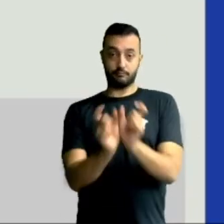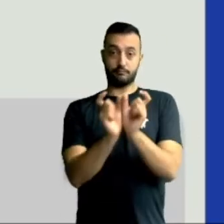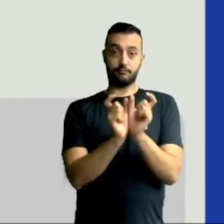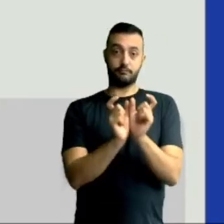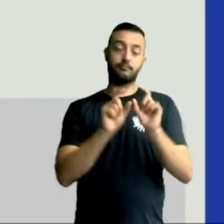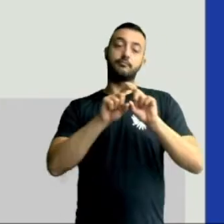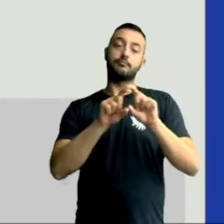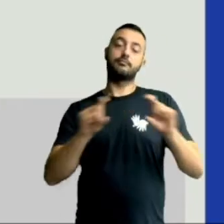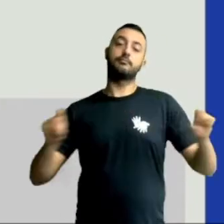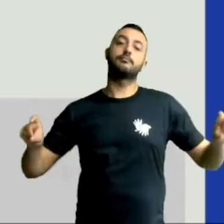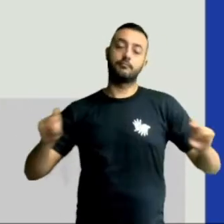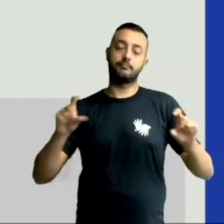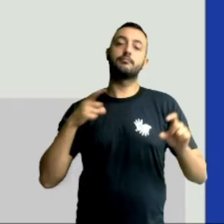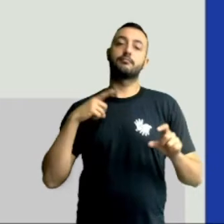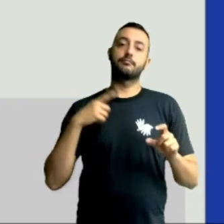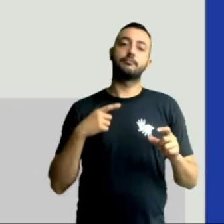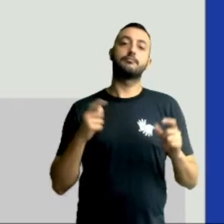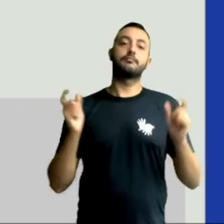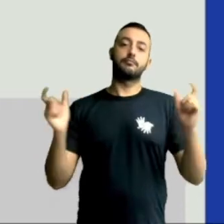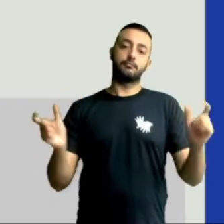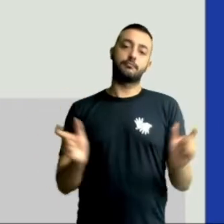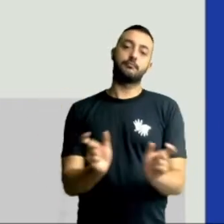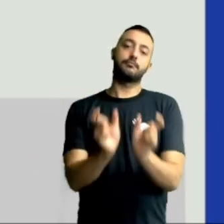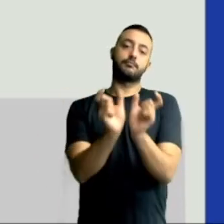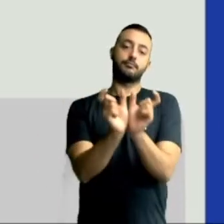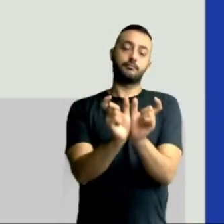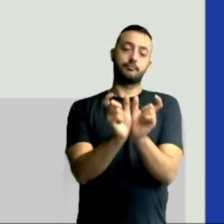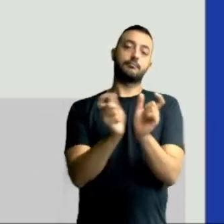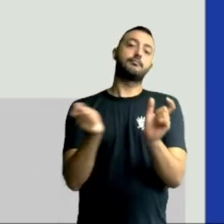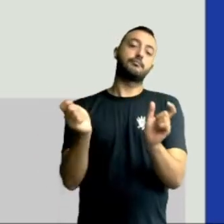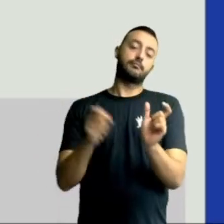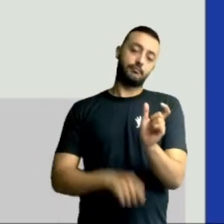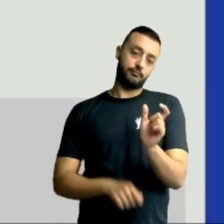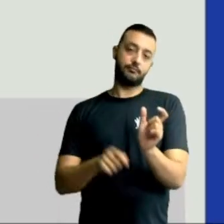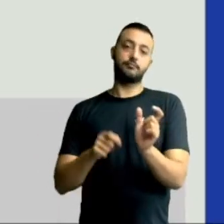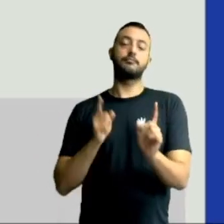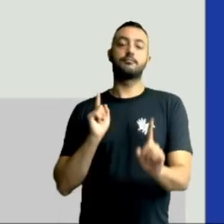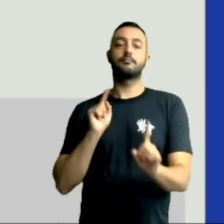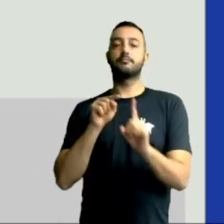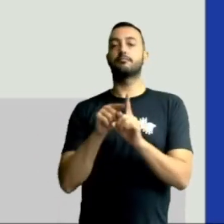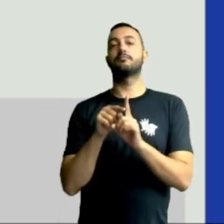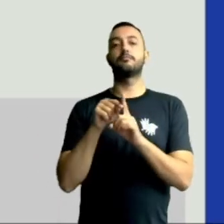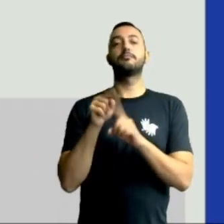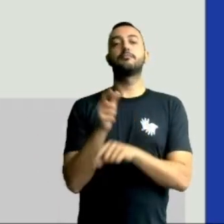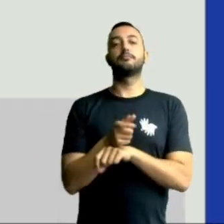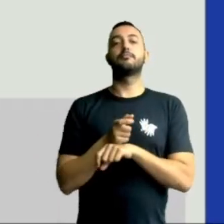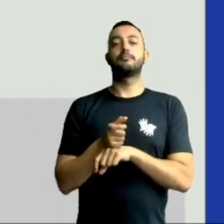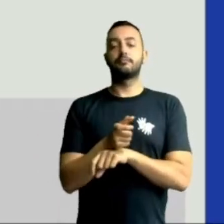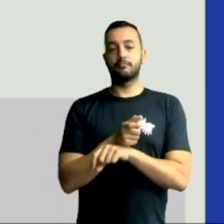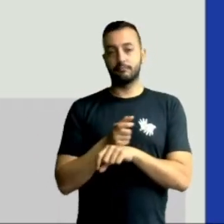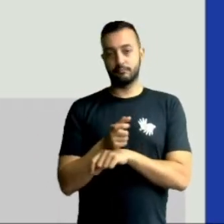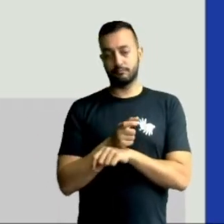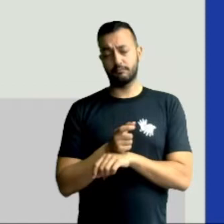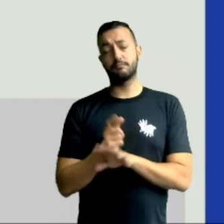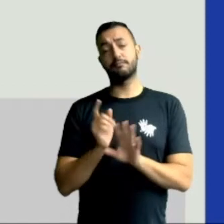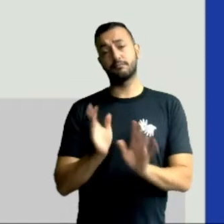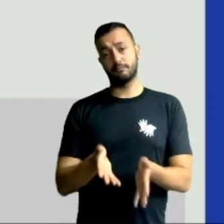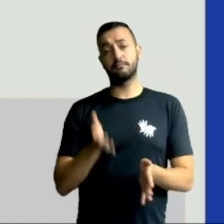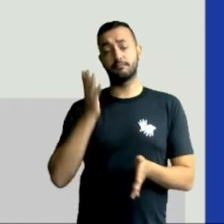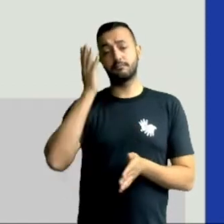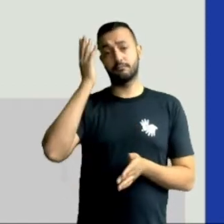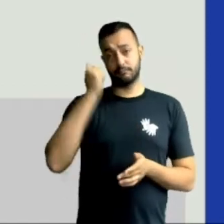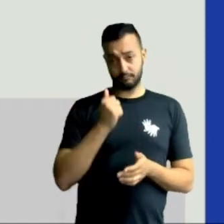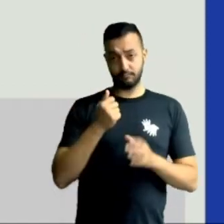é a expressão formada por mais de uma palavra que tem a função de um adjetivo, que, como a gente já